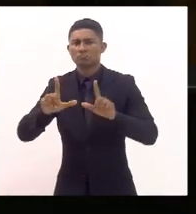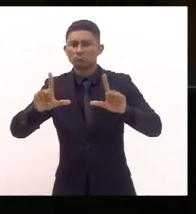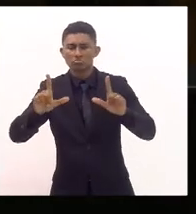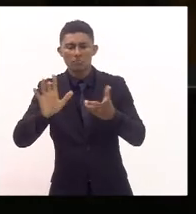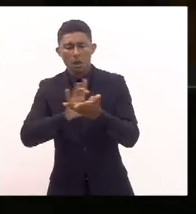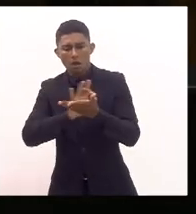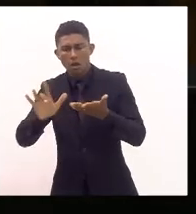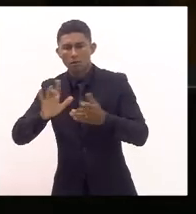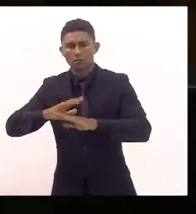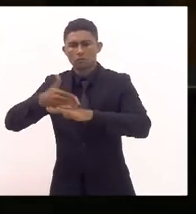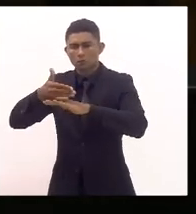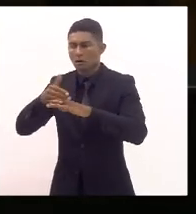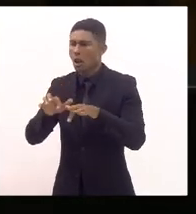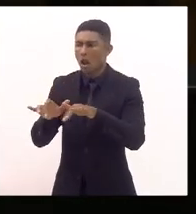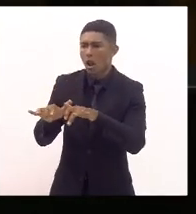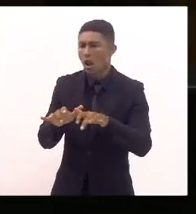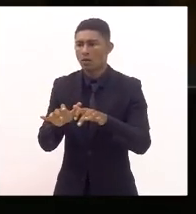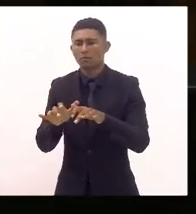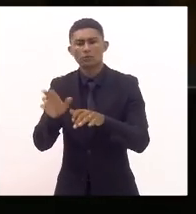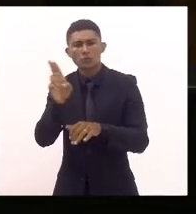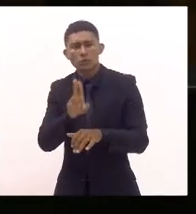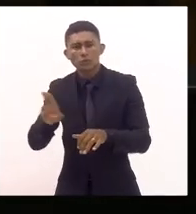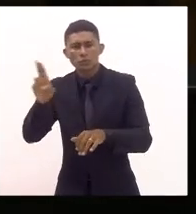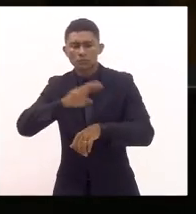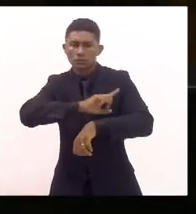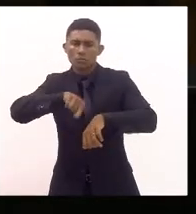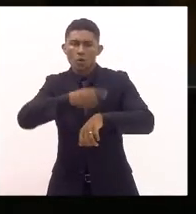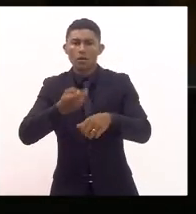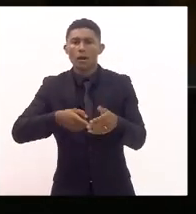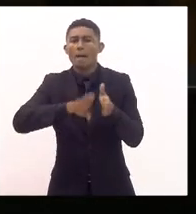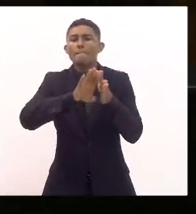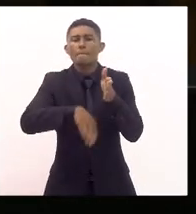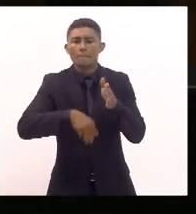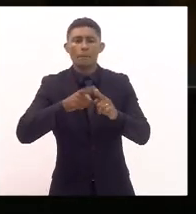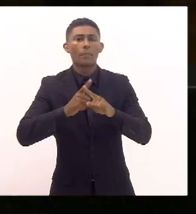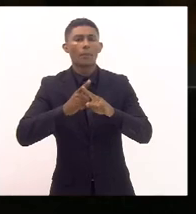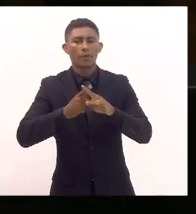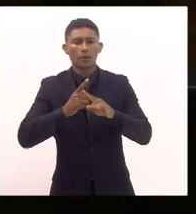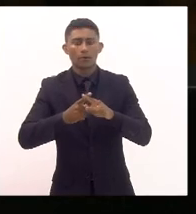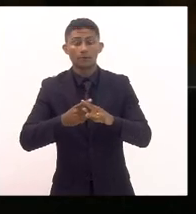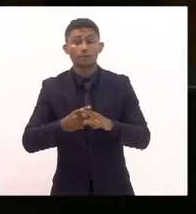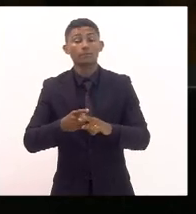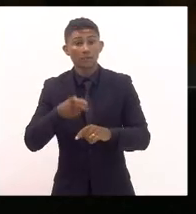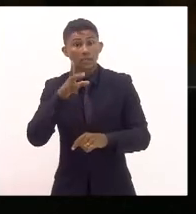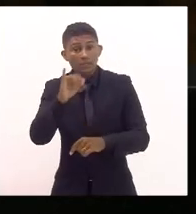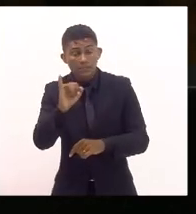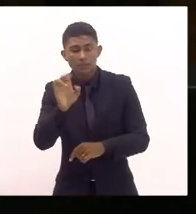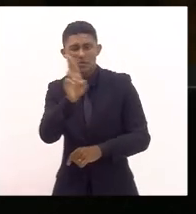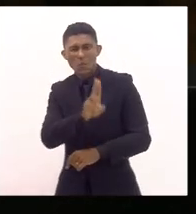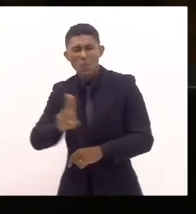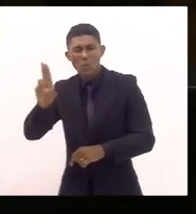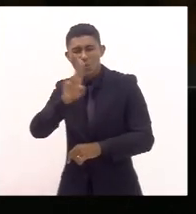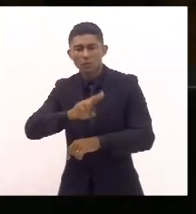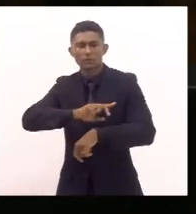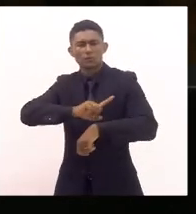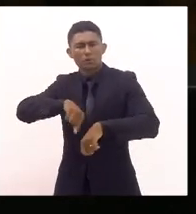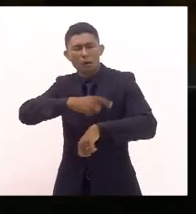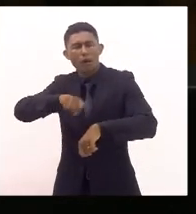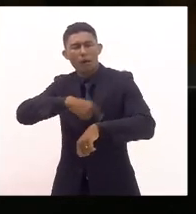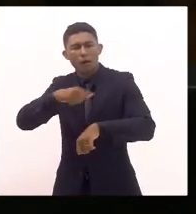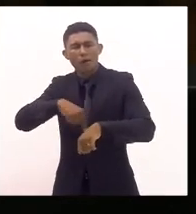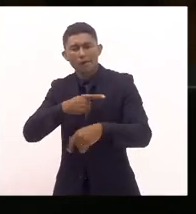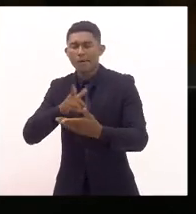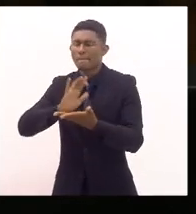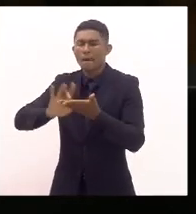está blettes enfim desses aparelhos digitais porque o uso prolongado dos aparelhos não